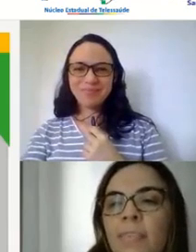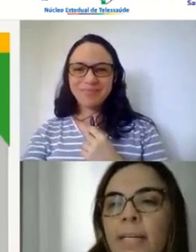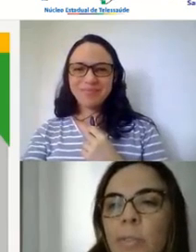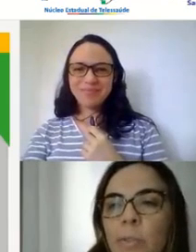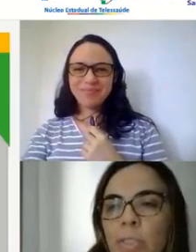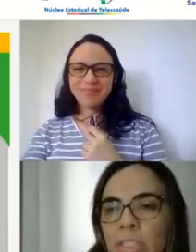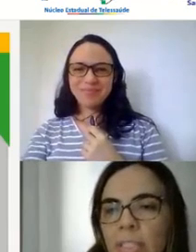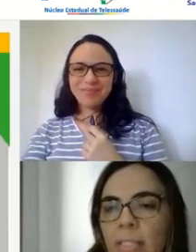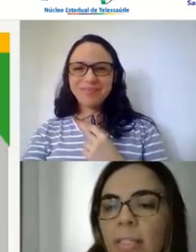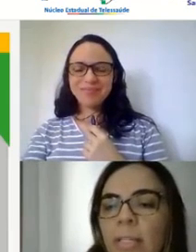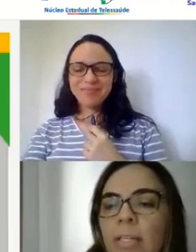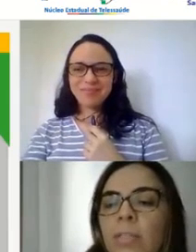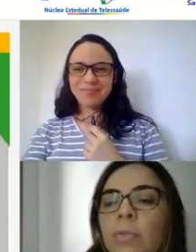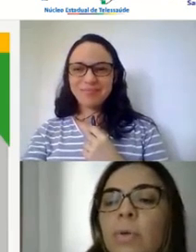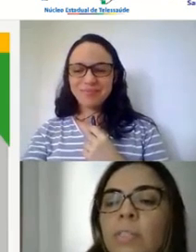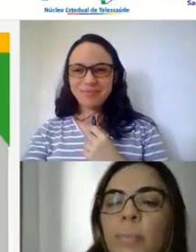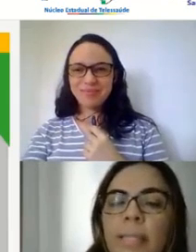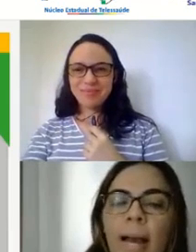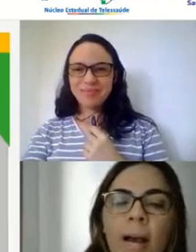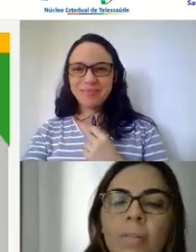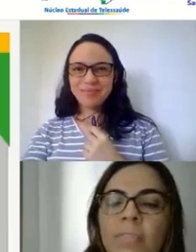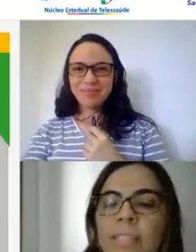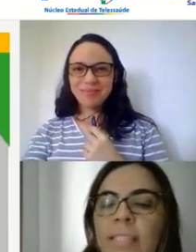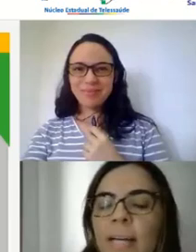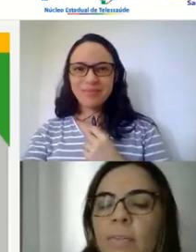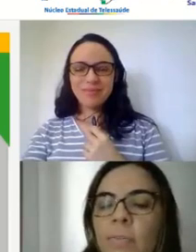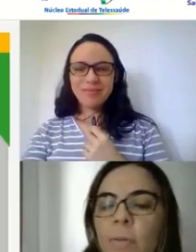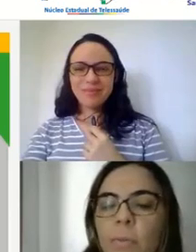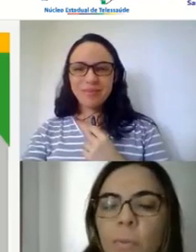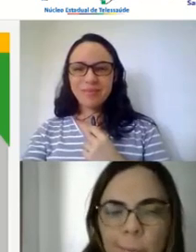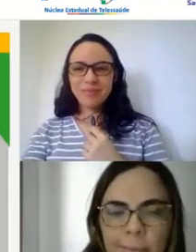do hospital cruz